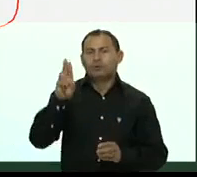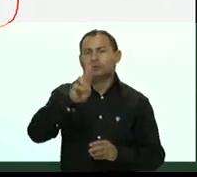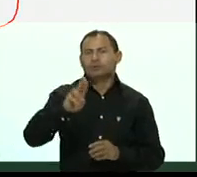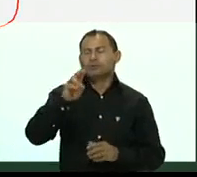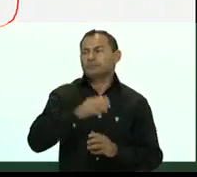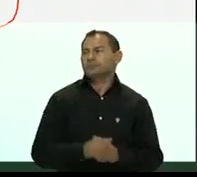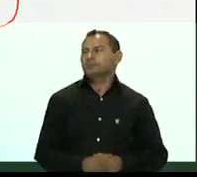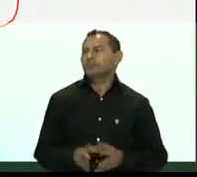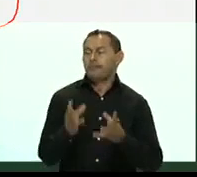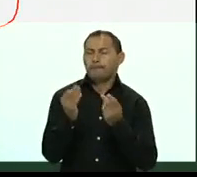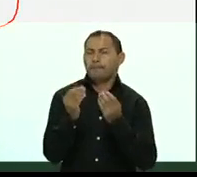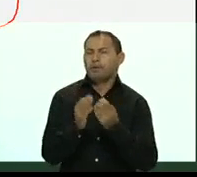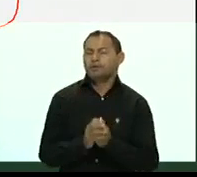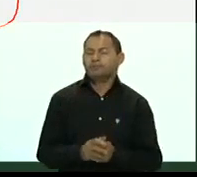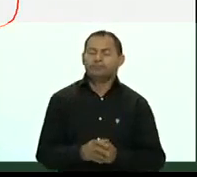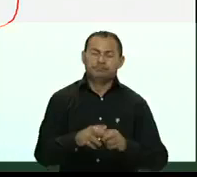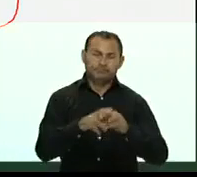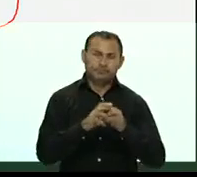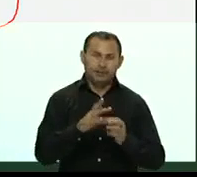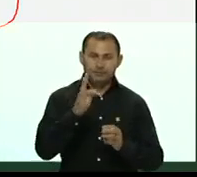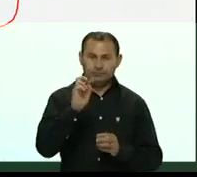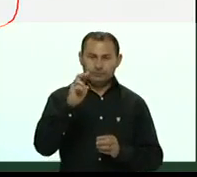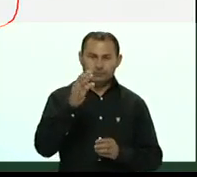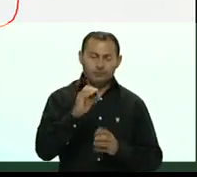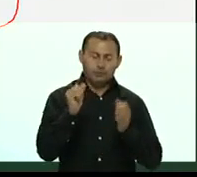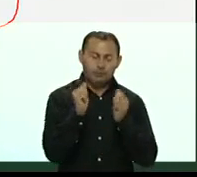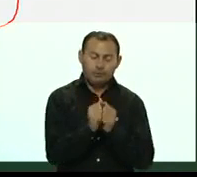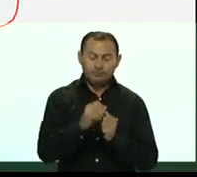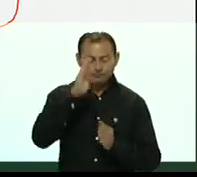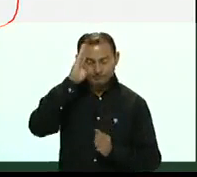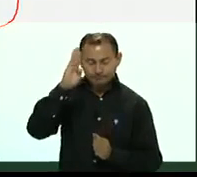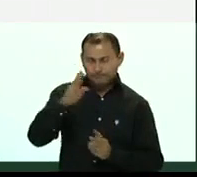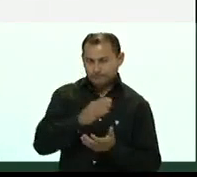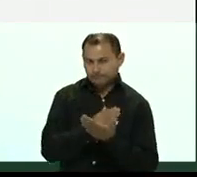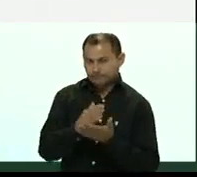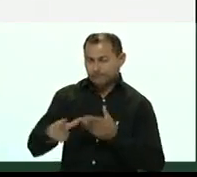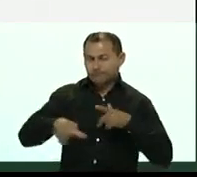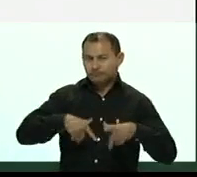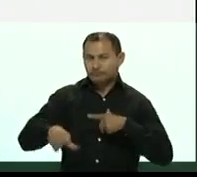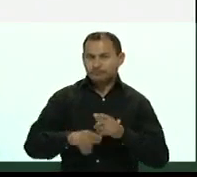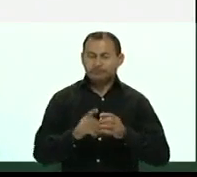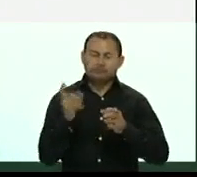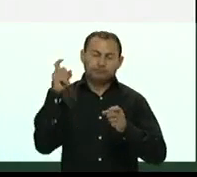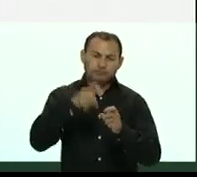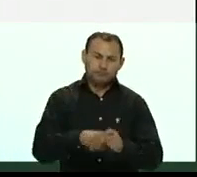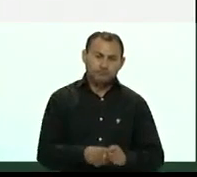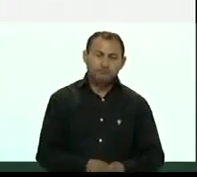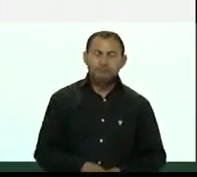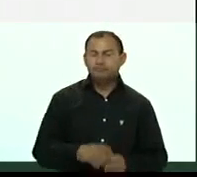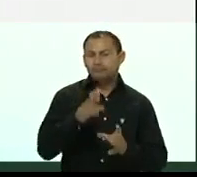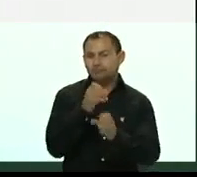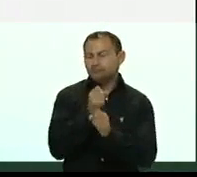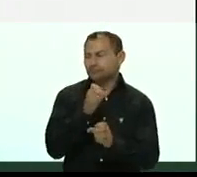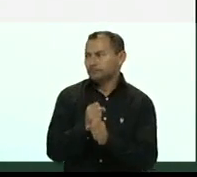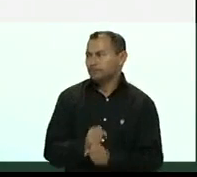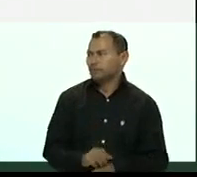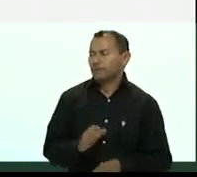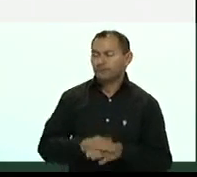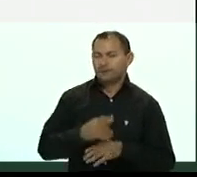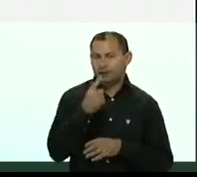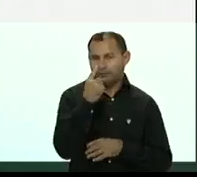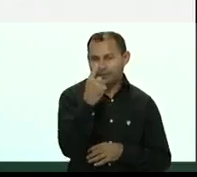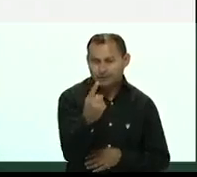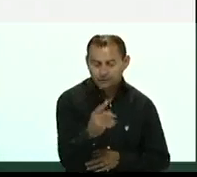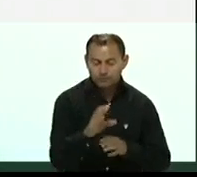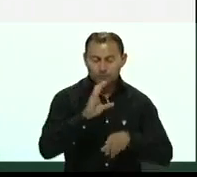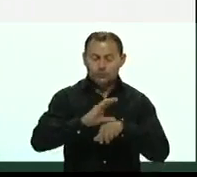utilizar muito essa questão da função composta, principalmente quando você começar a trabalhar com as integrais, né? Nos cálculos mais avançados